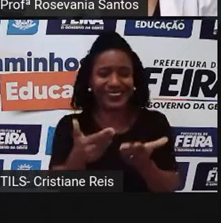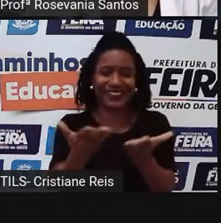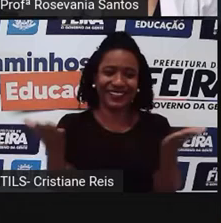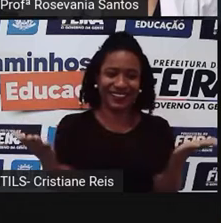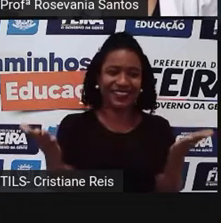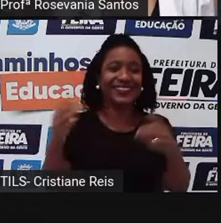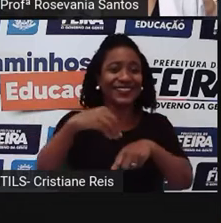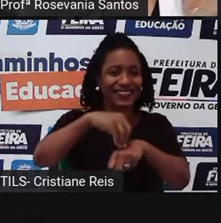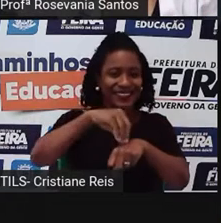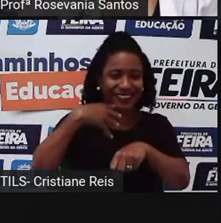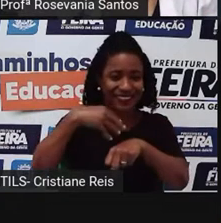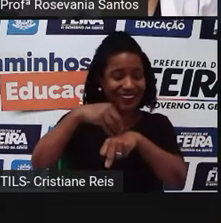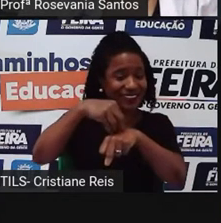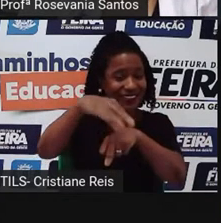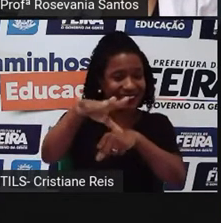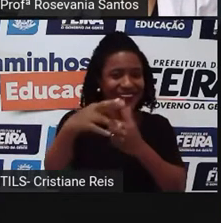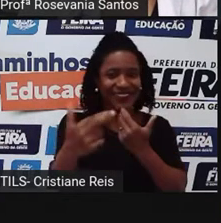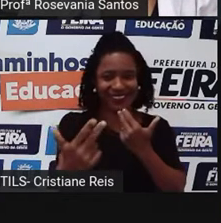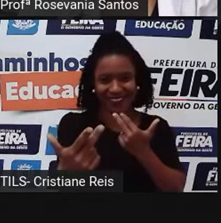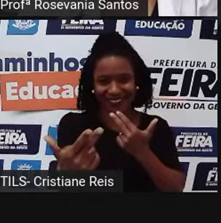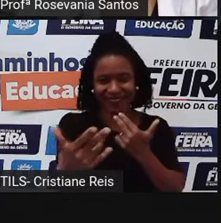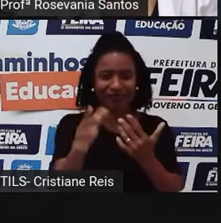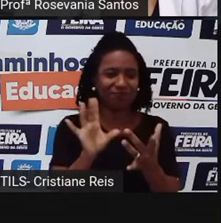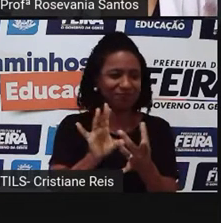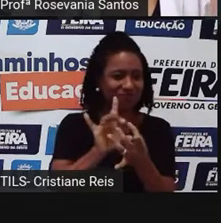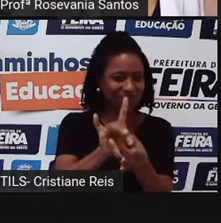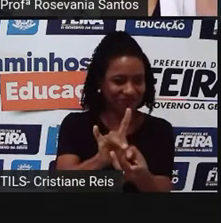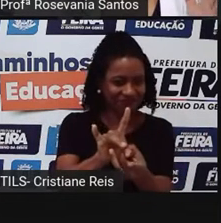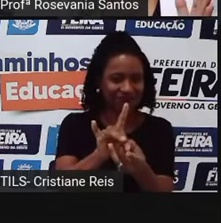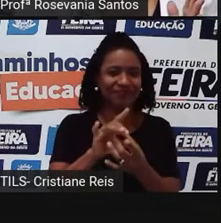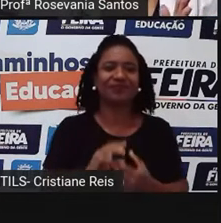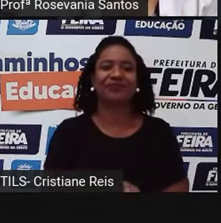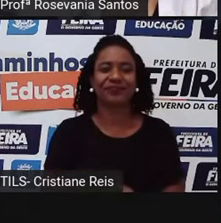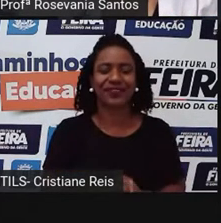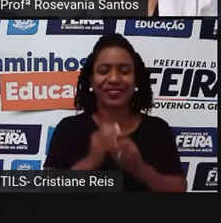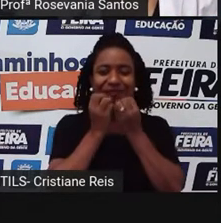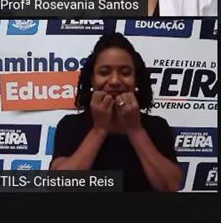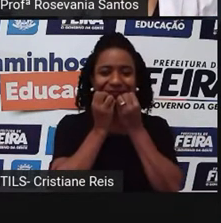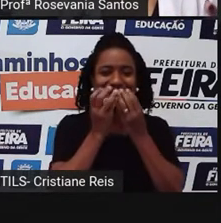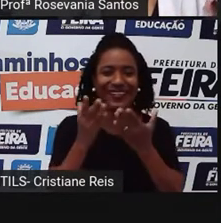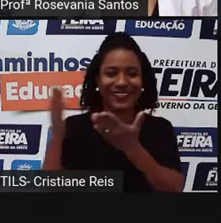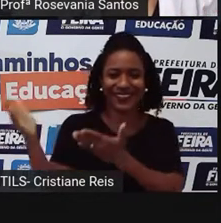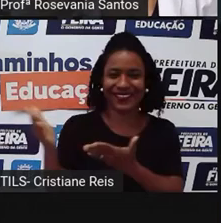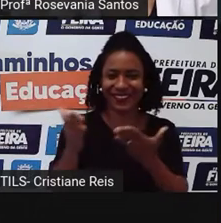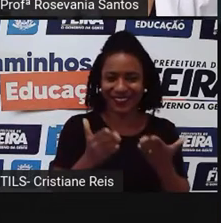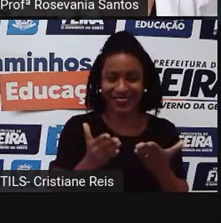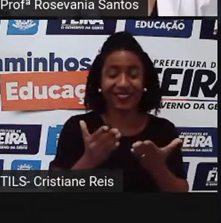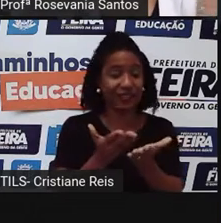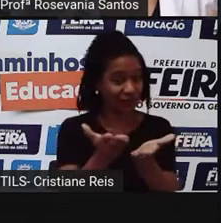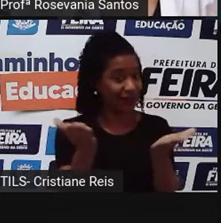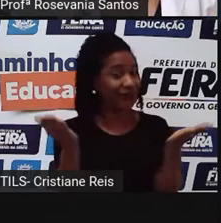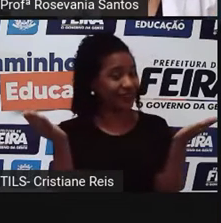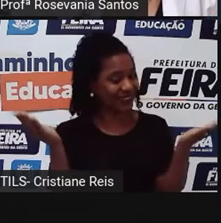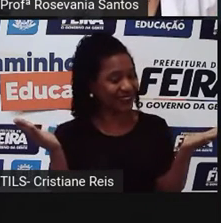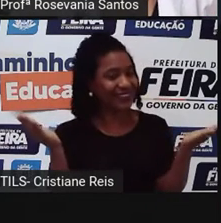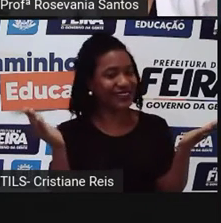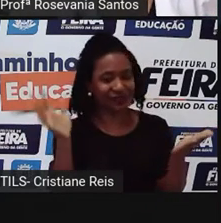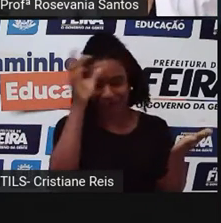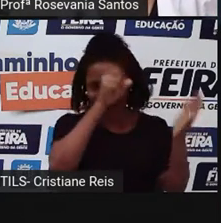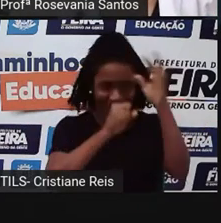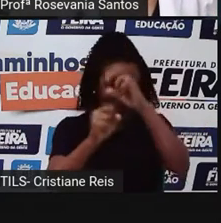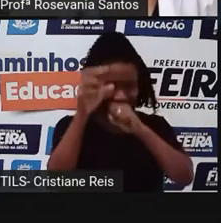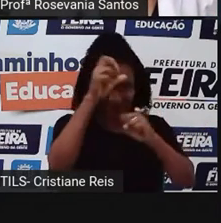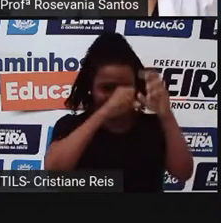outras pessoas e que vão agregar aquele conhecimento que a gente já tinha. Então, sejam bem-vindos e eu espero que vocês, né, curtam